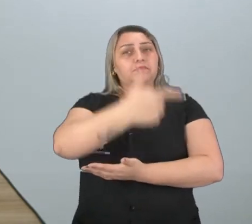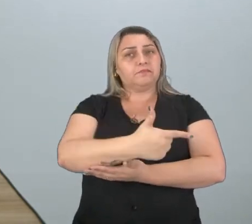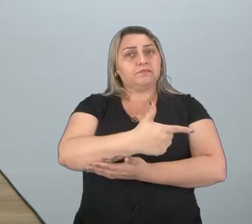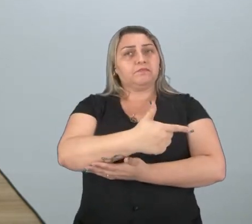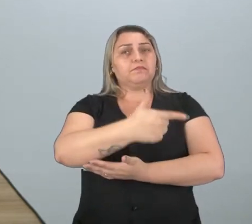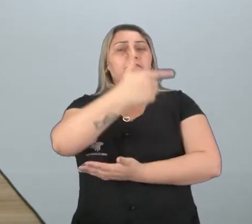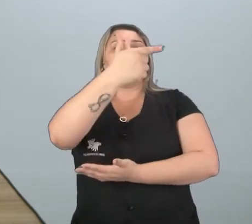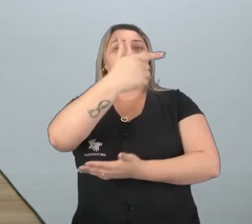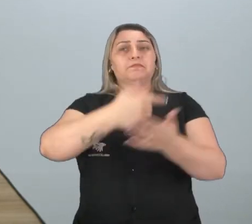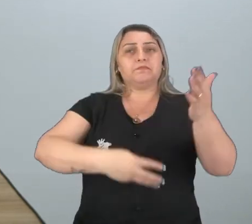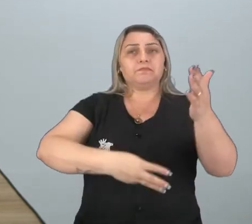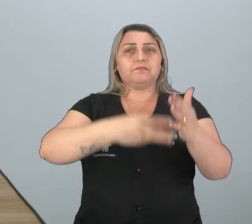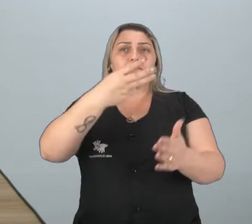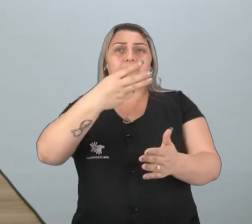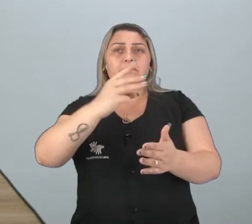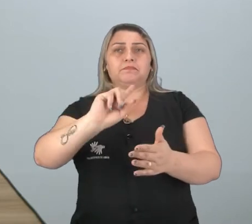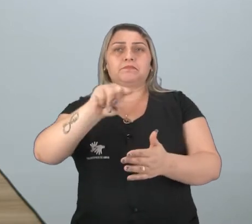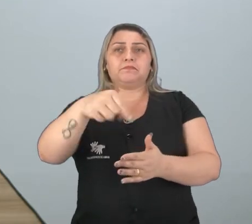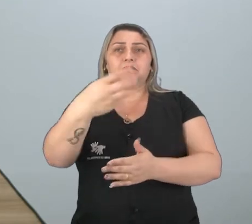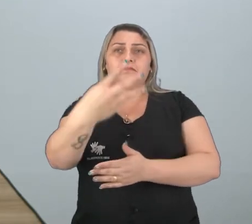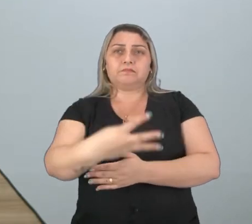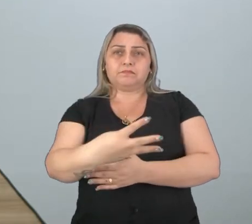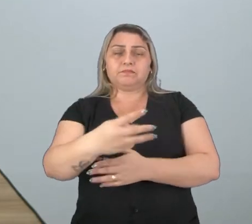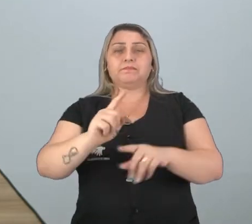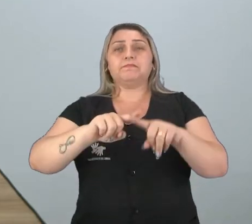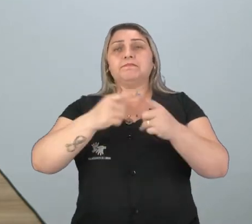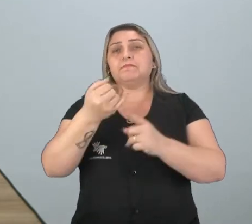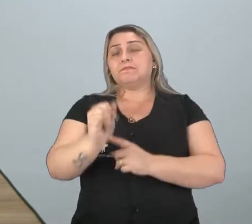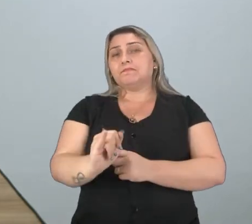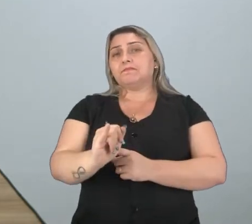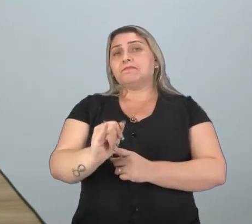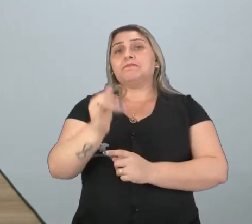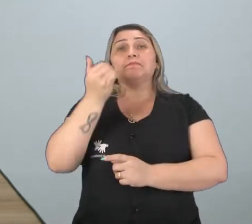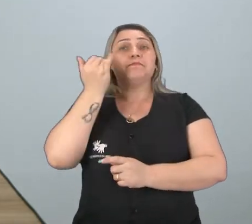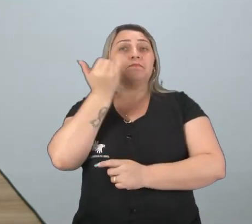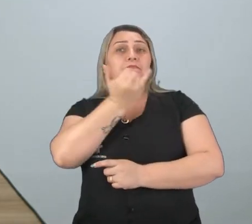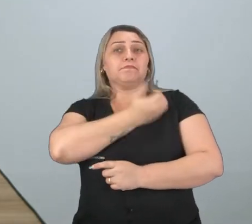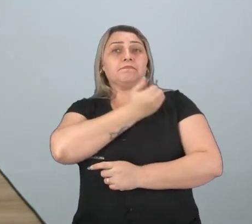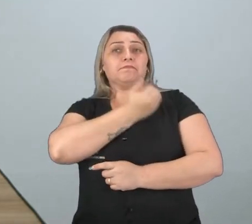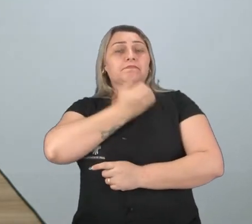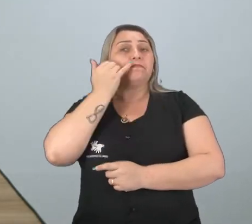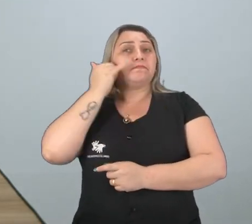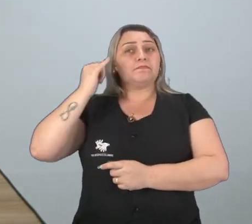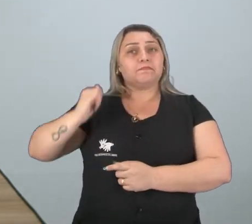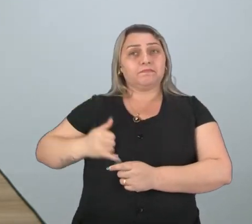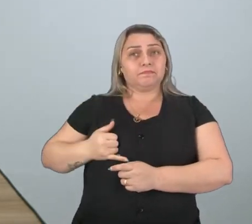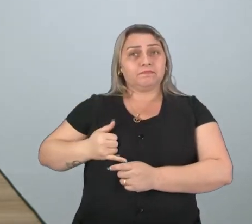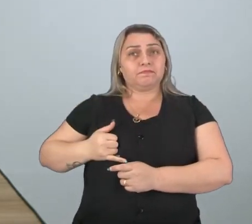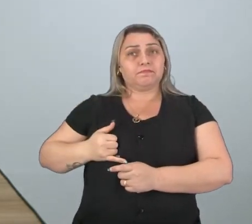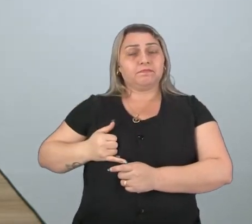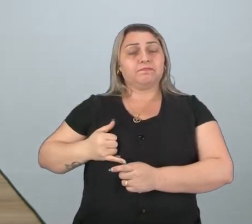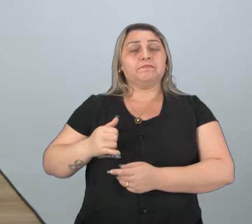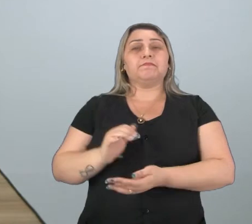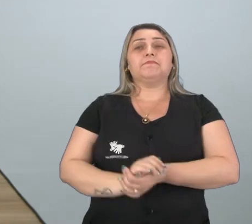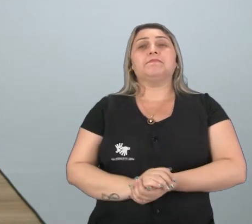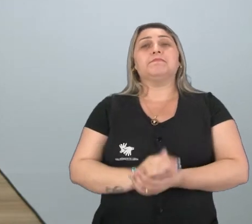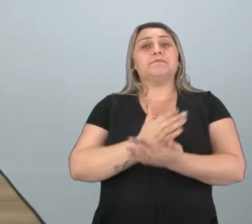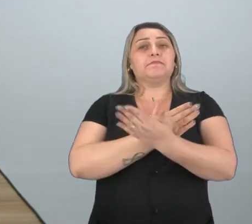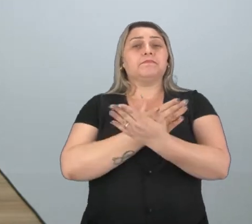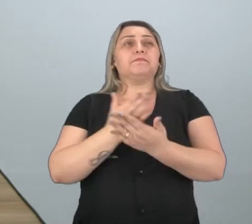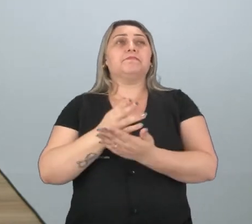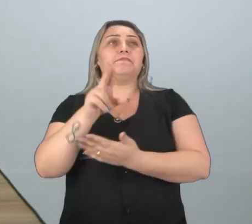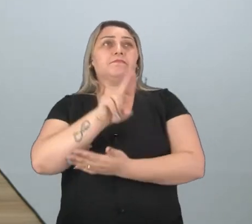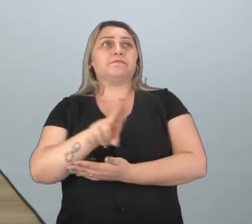o 2 duas vezes e depois o 3. Mas e se for um número de celular? Aí você vai